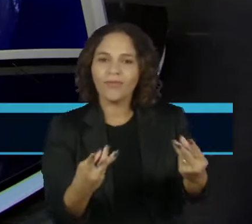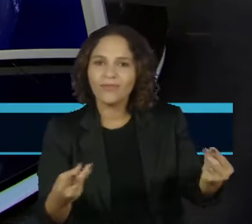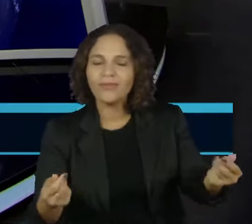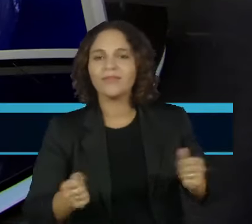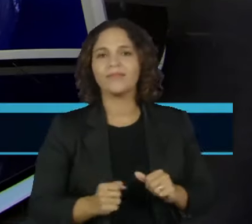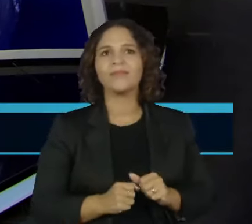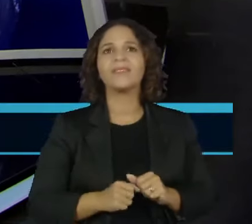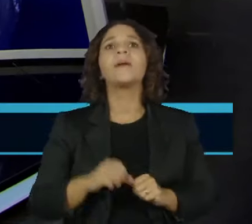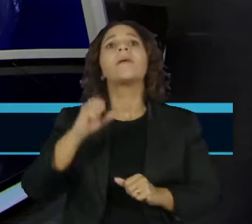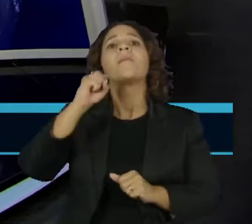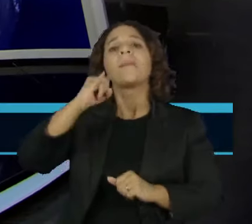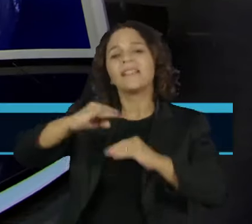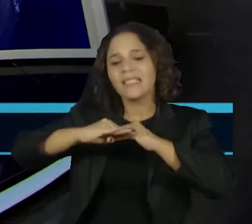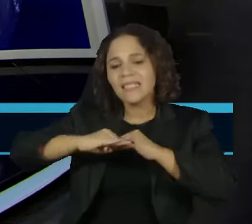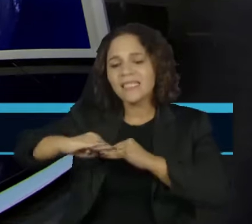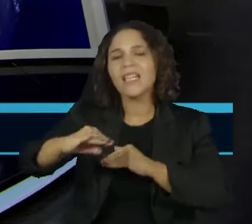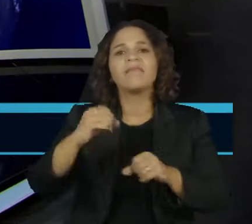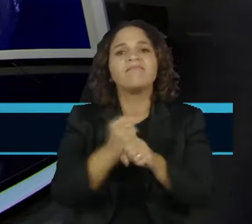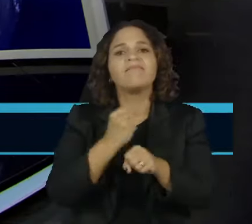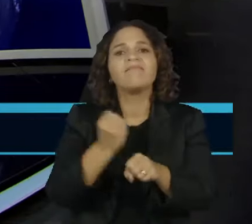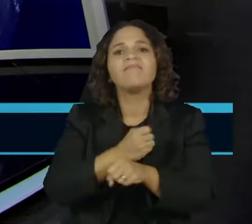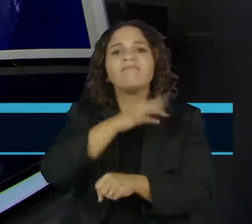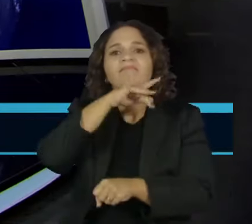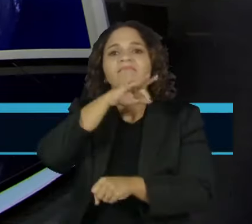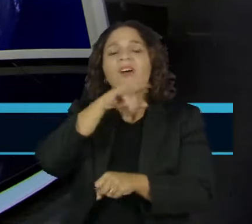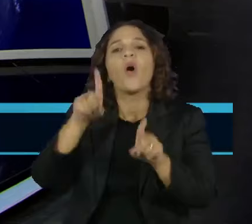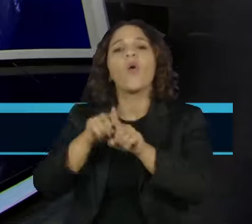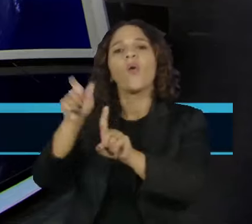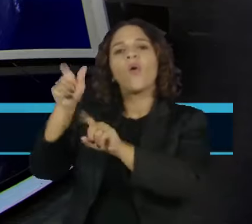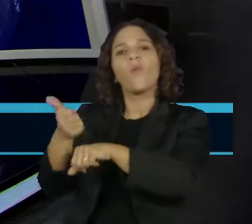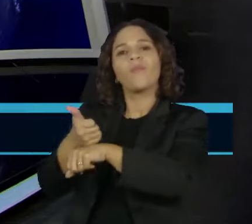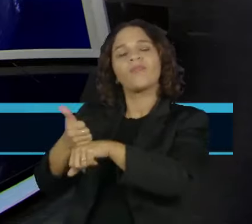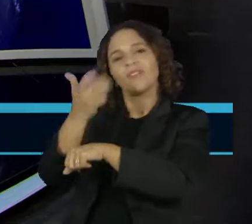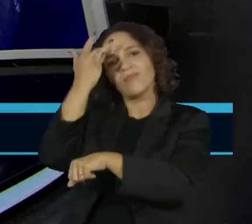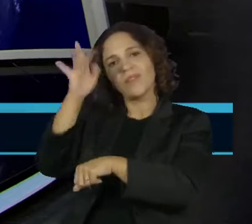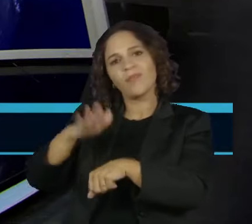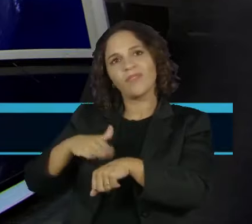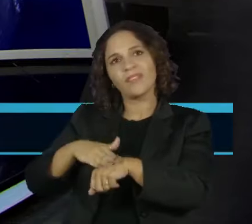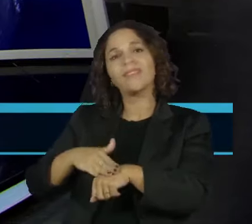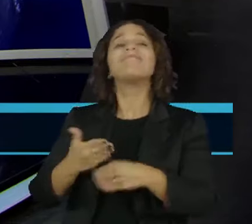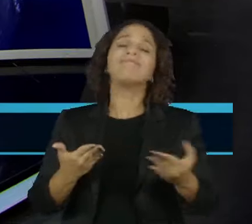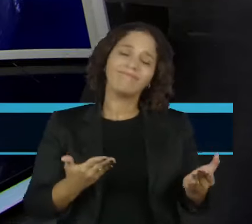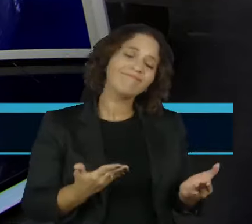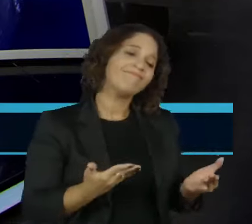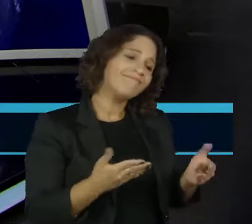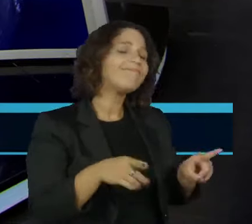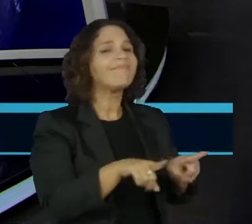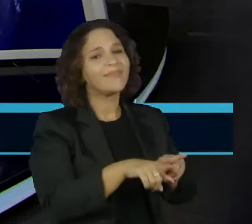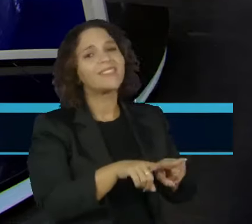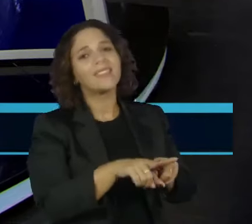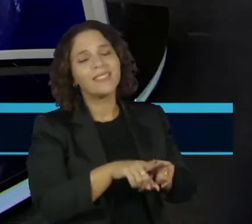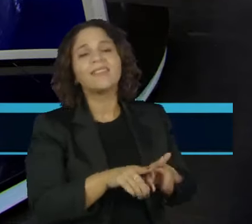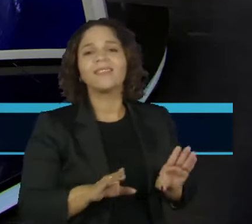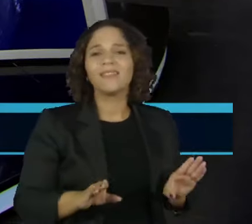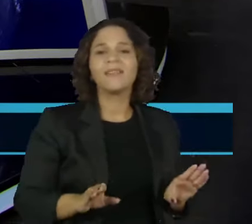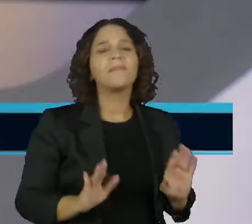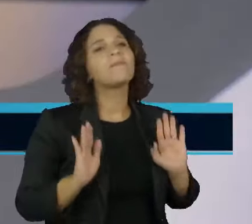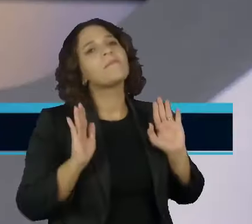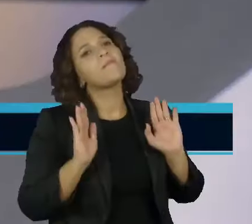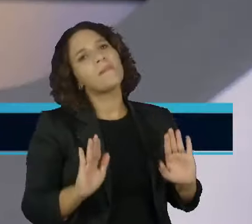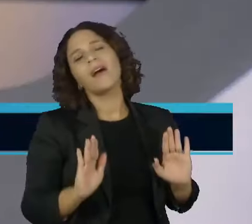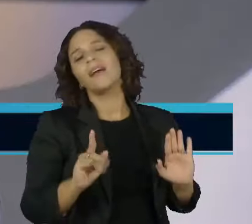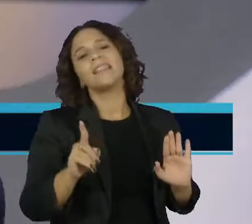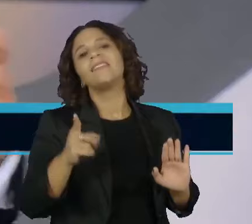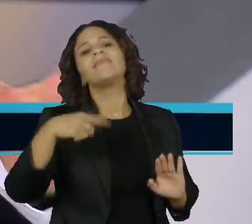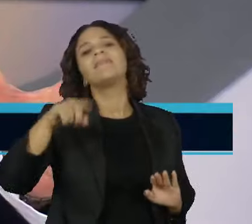de má qualidade ou mão de obra mal feita? Porque, né, isso a não, gente tem vê também, que às vezes tem também, mas resolve algumas coisas, né, e logo já volta. Tem, mas a gente tem muita